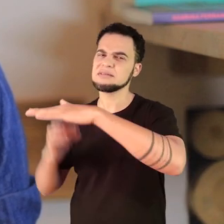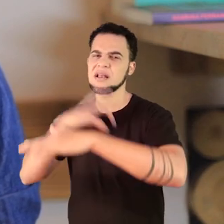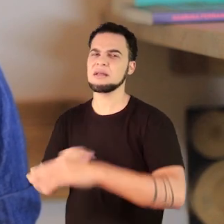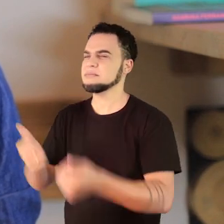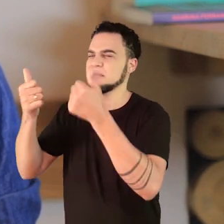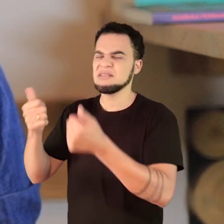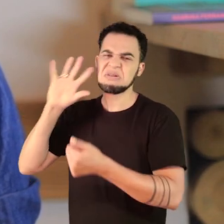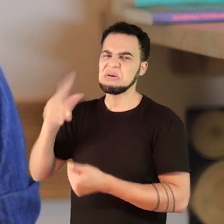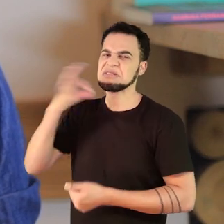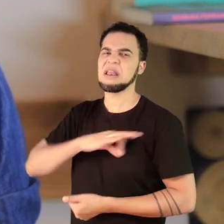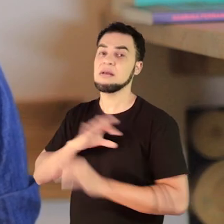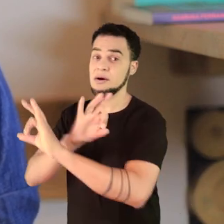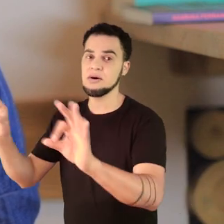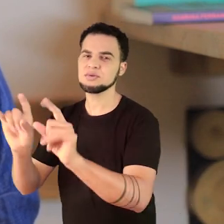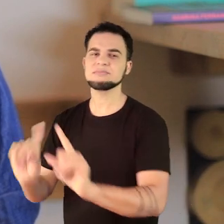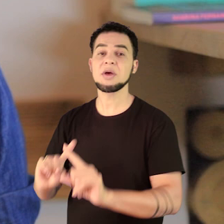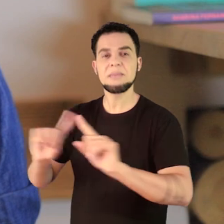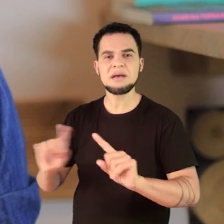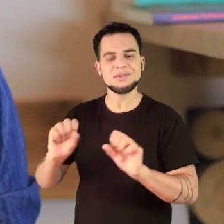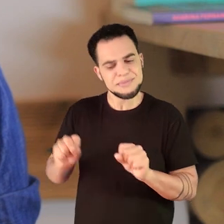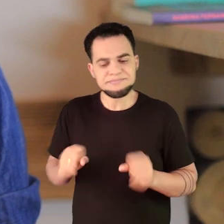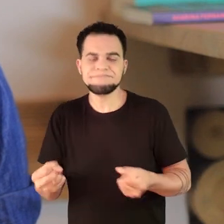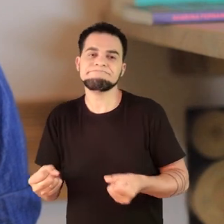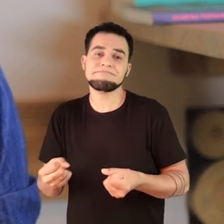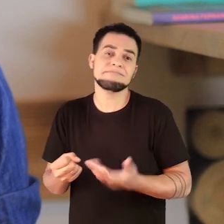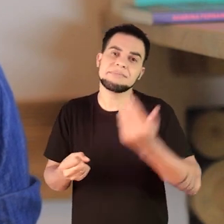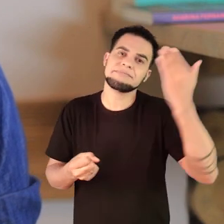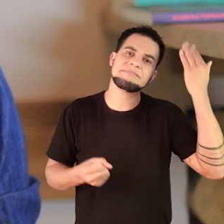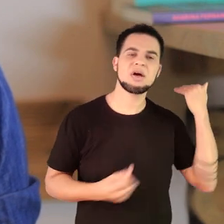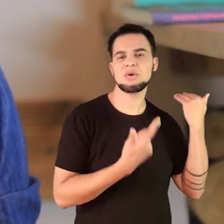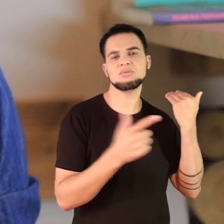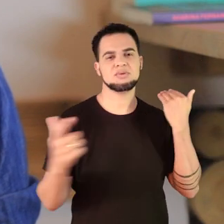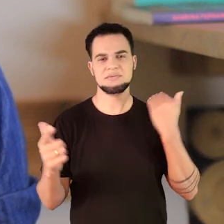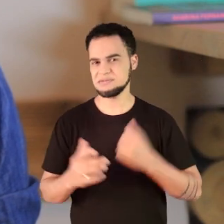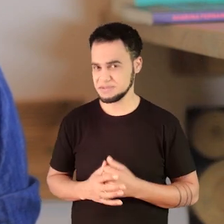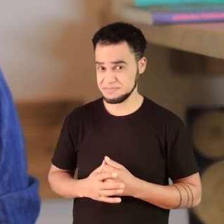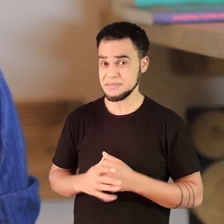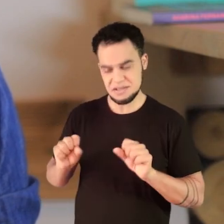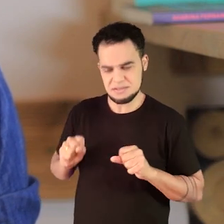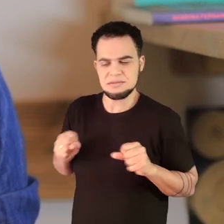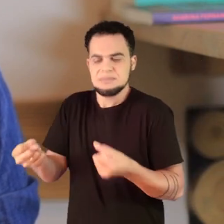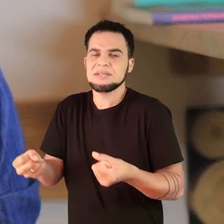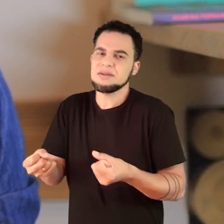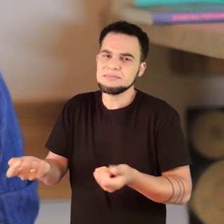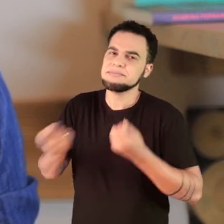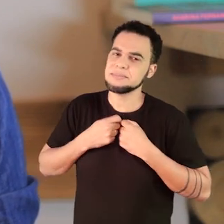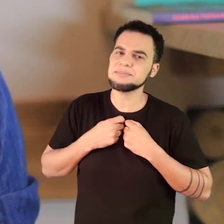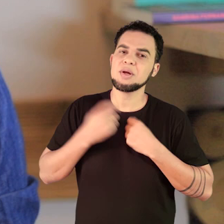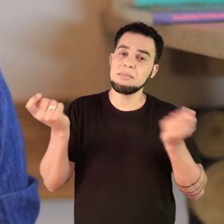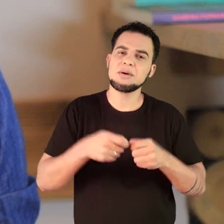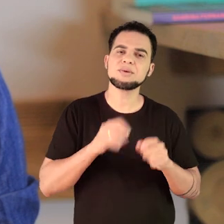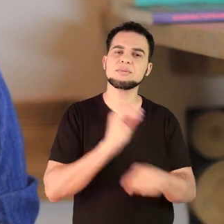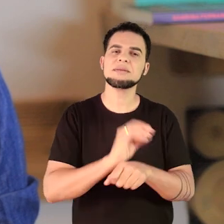bem, nem acho que é um salário justo, mas é uma estabilidade mínima que nunca tive em todos os anos na academia. Estabilidade que me permite,